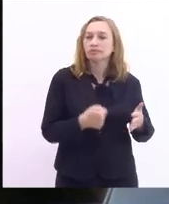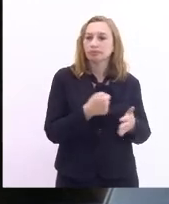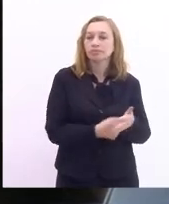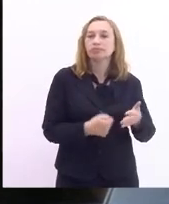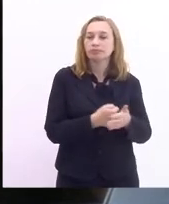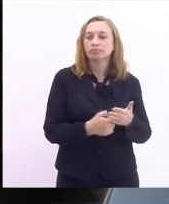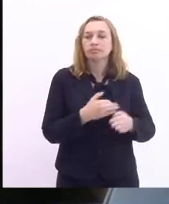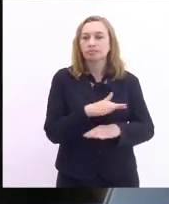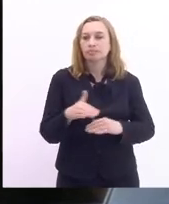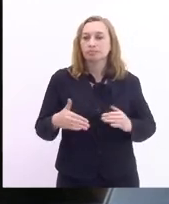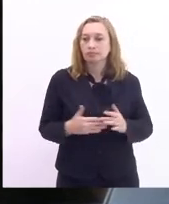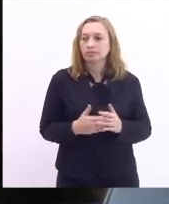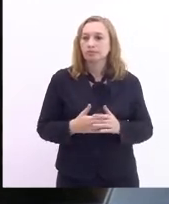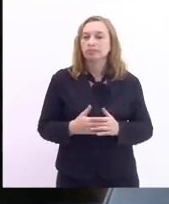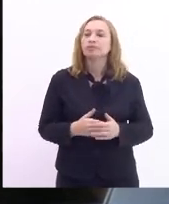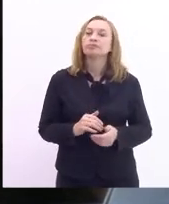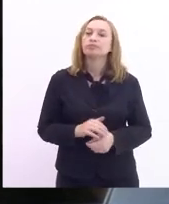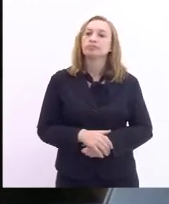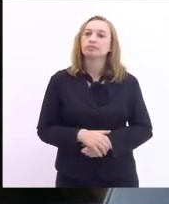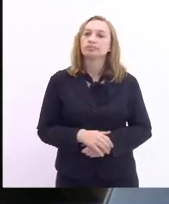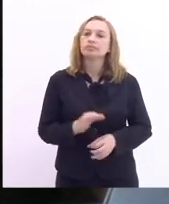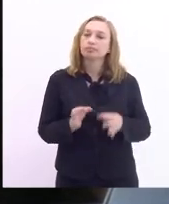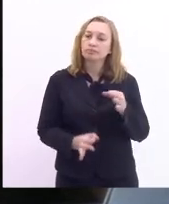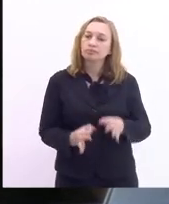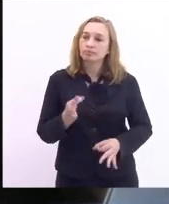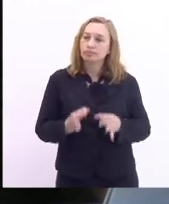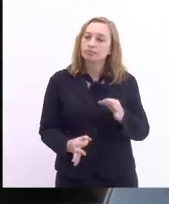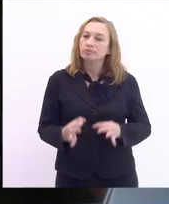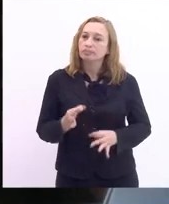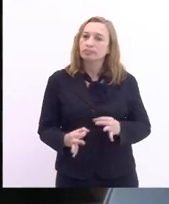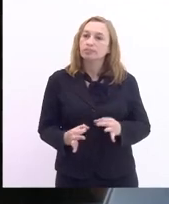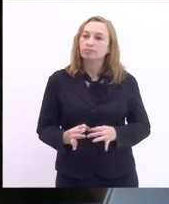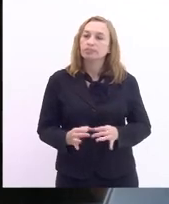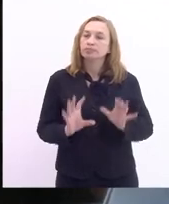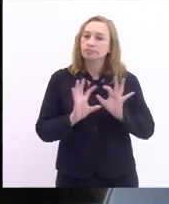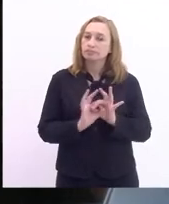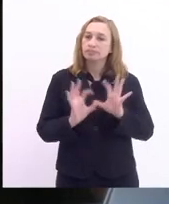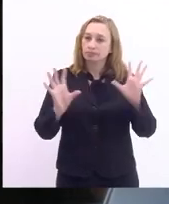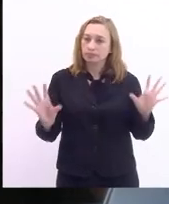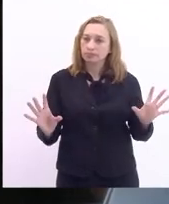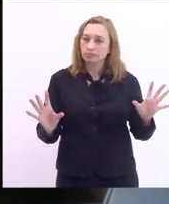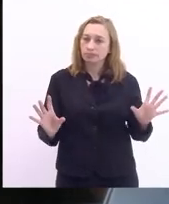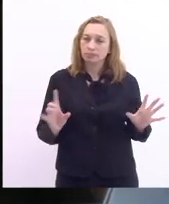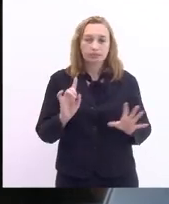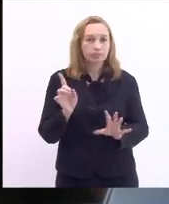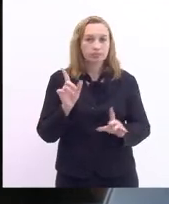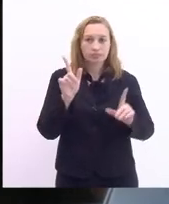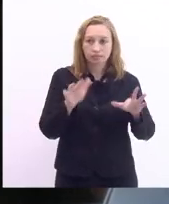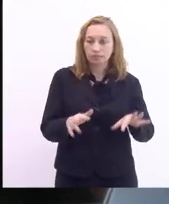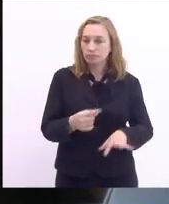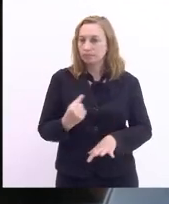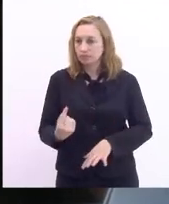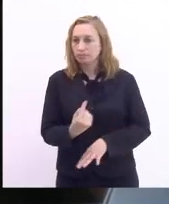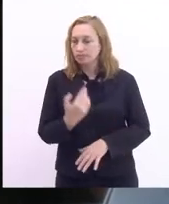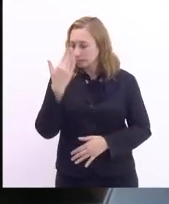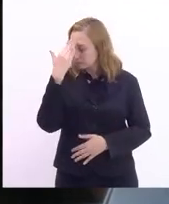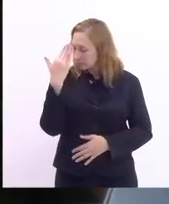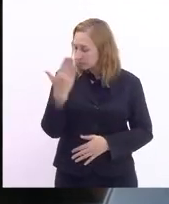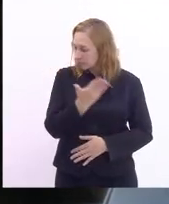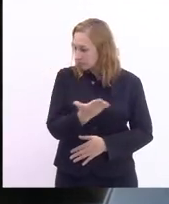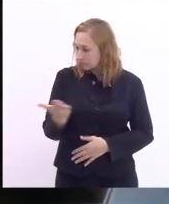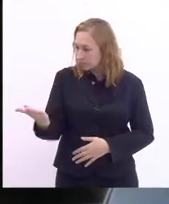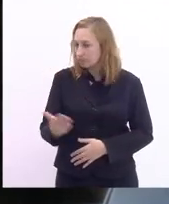a todos aqueles que lutam por justiça e por democracia e não foi diferente conosco Muito